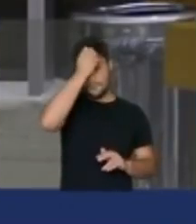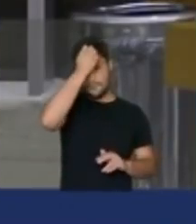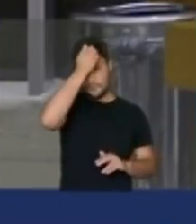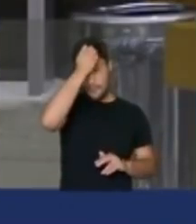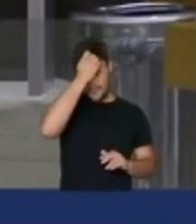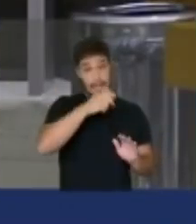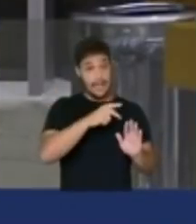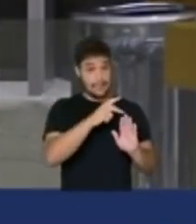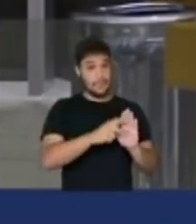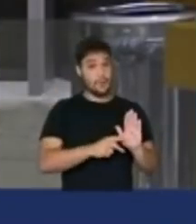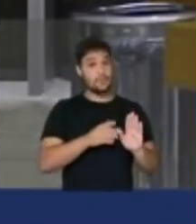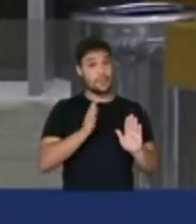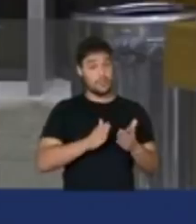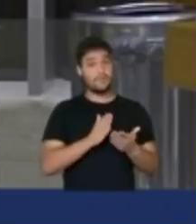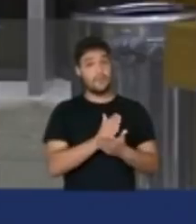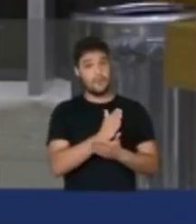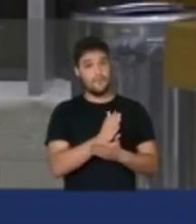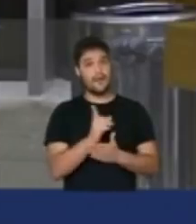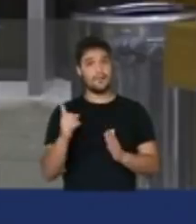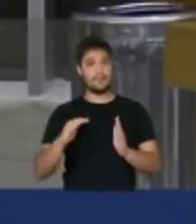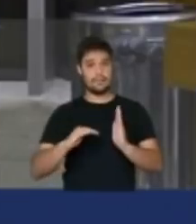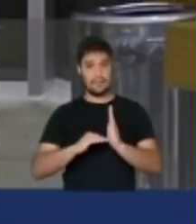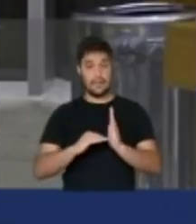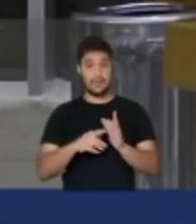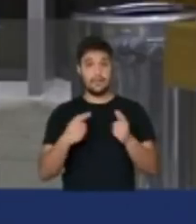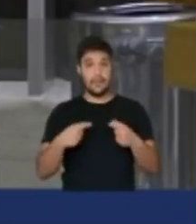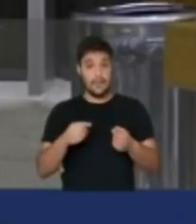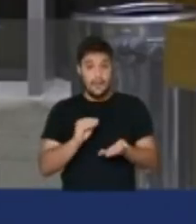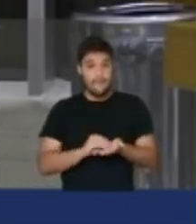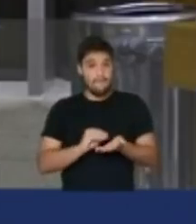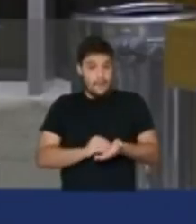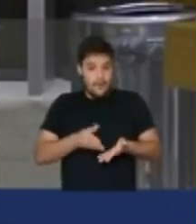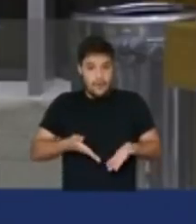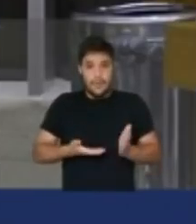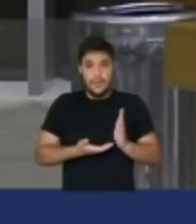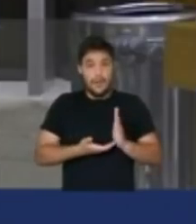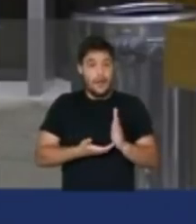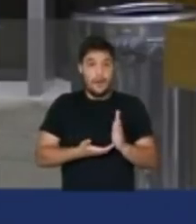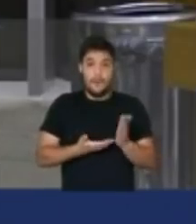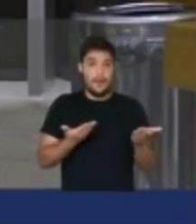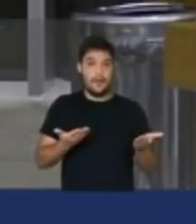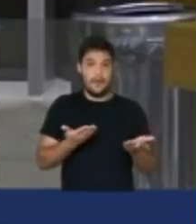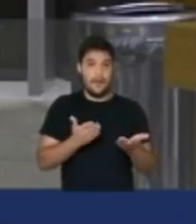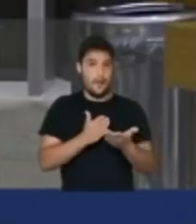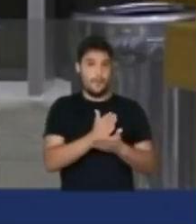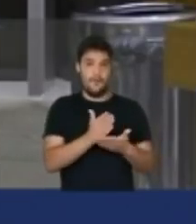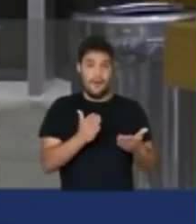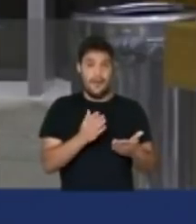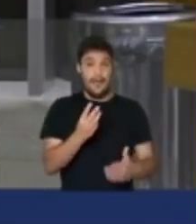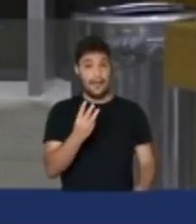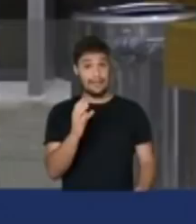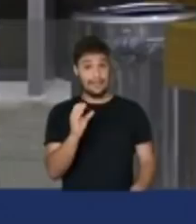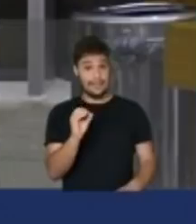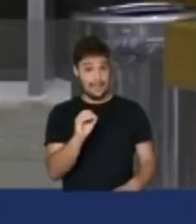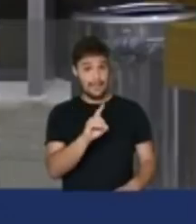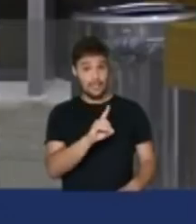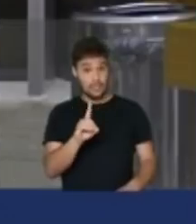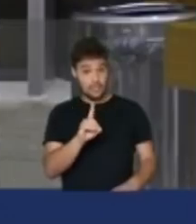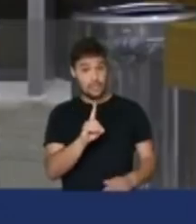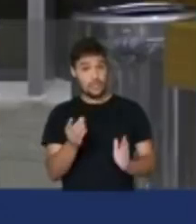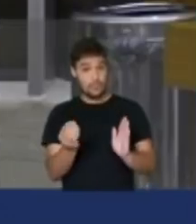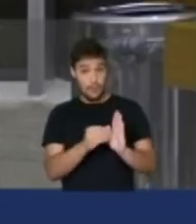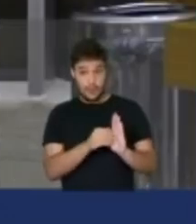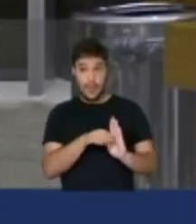foi aprovado no Senado e depende de nós agora. É um compromisso de em 30 dias colocar em votação, porque a